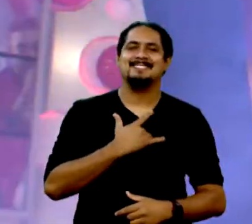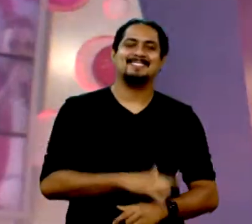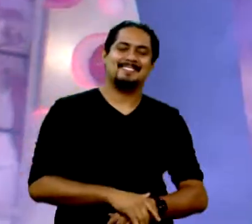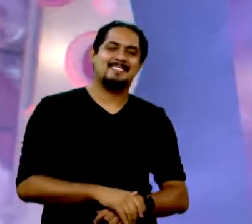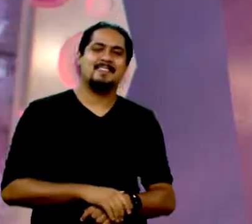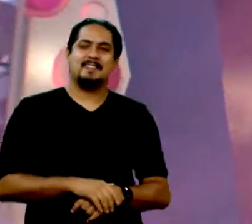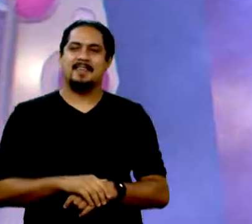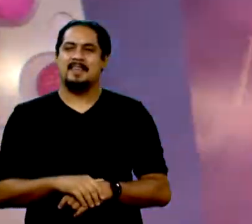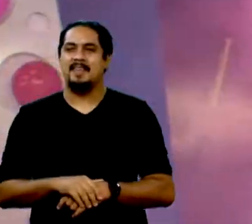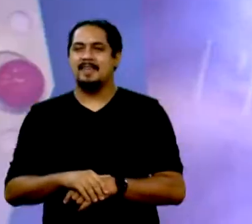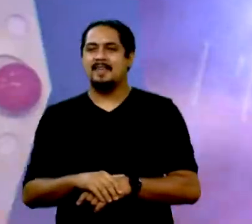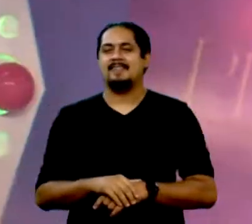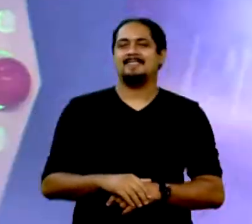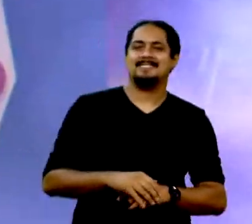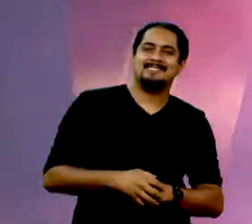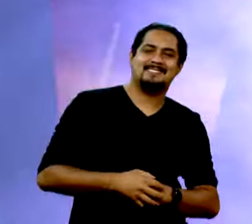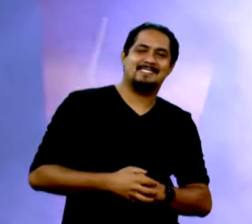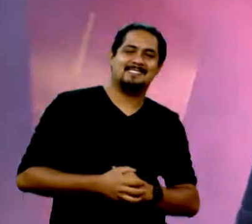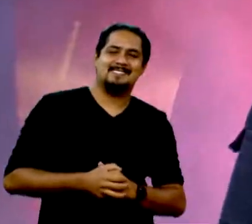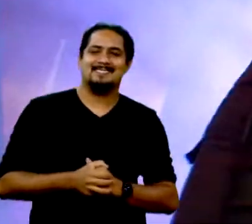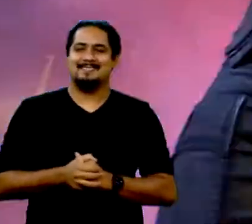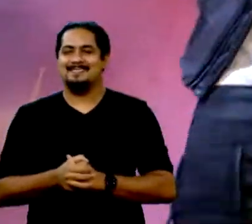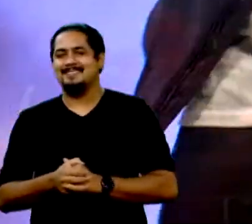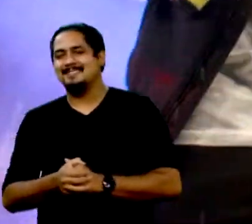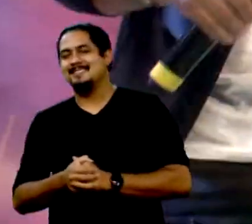Chama aí, coisa!